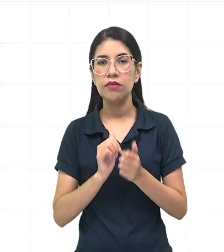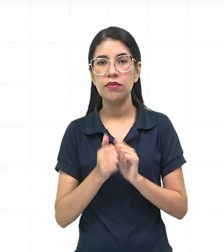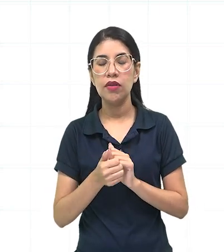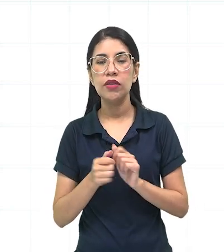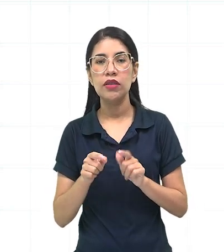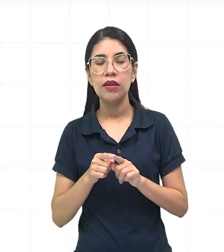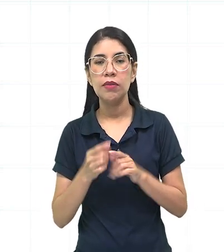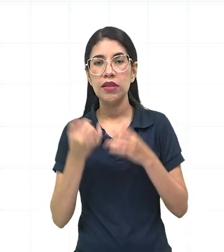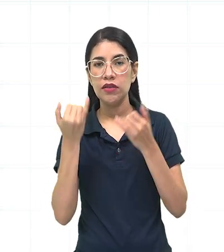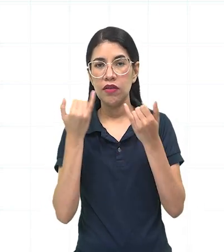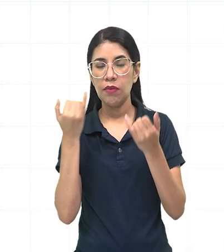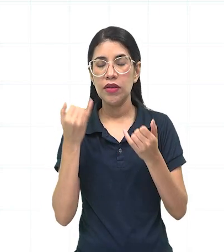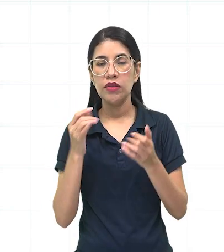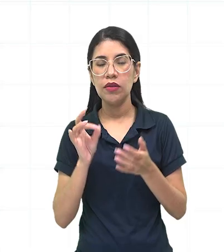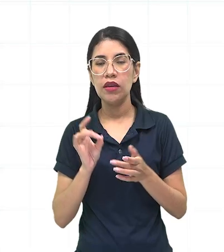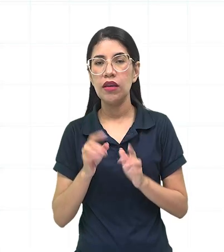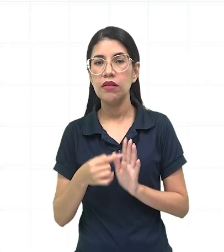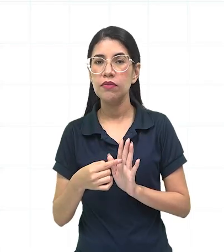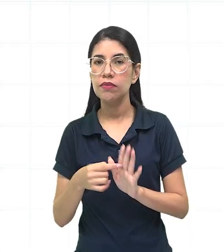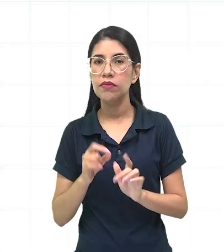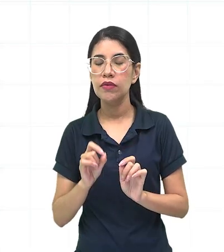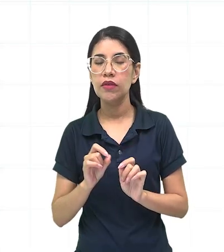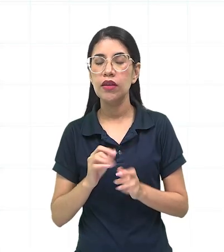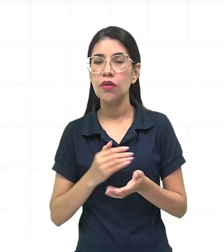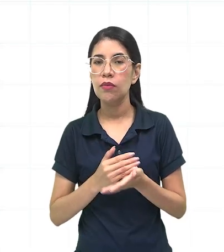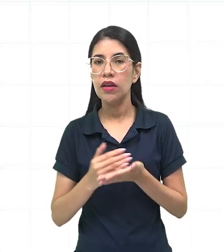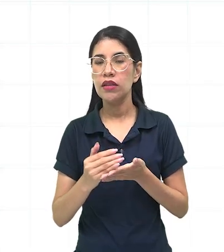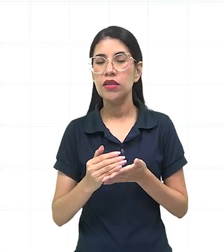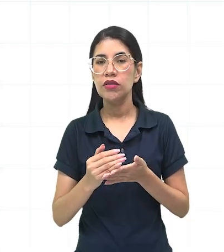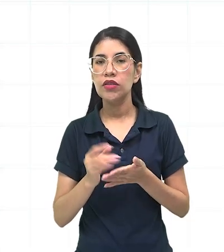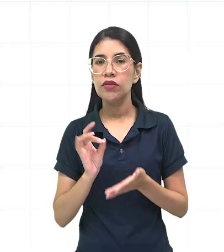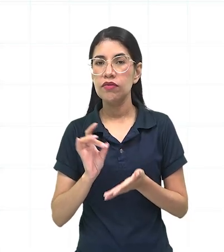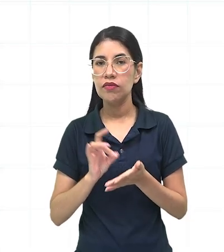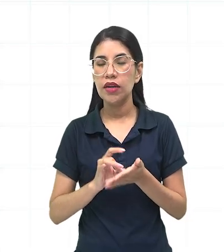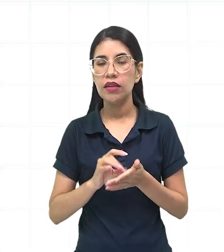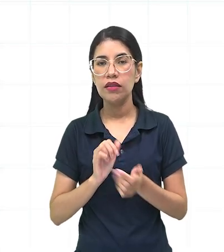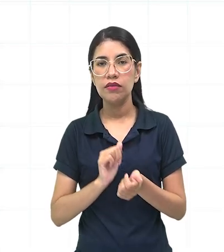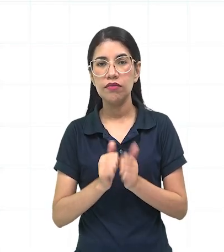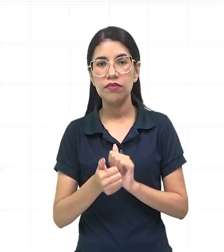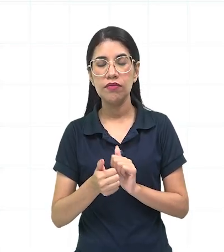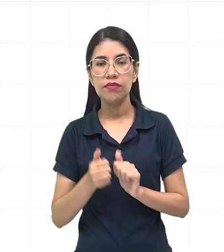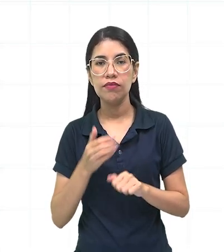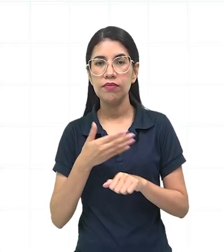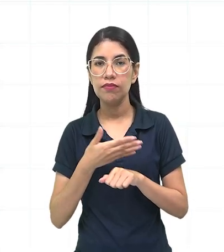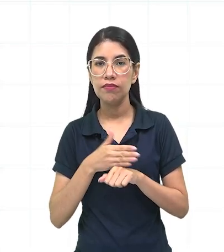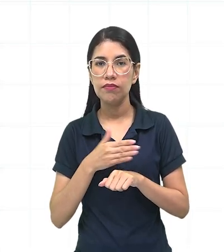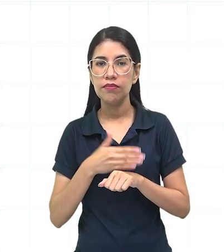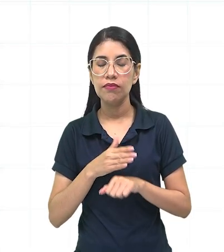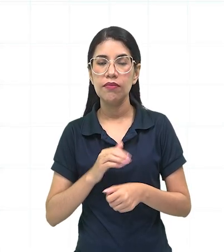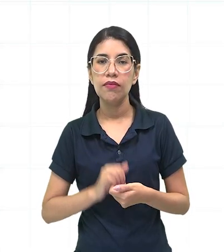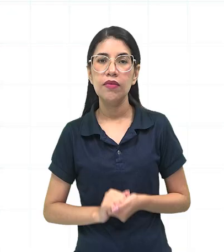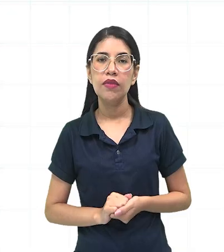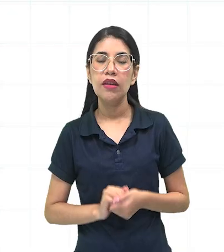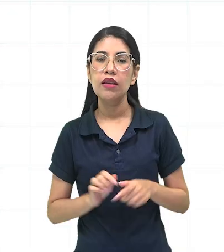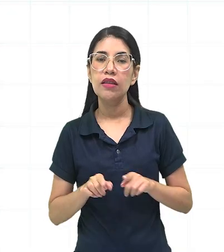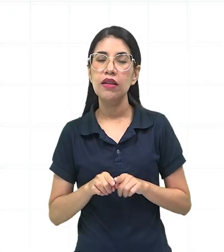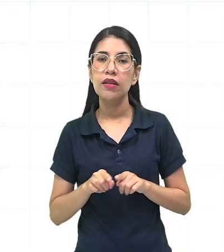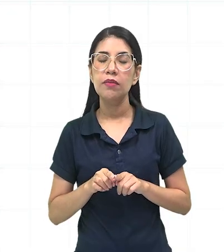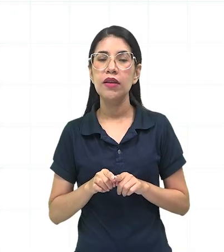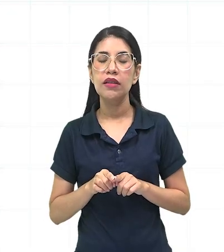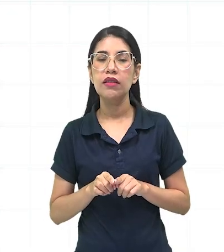que confere aí, vamos colocar assim, o start oficial do esporte. Bom, nesse esporte, olha só,